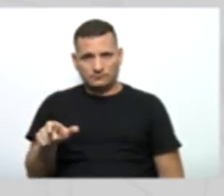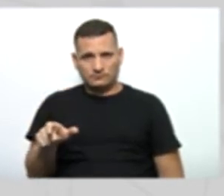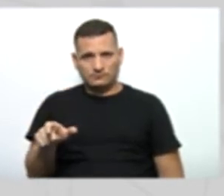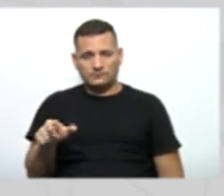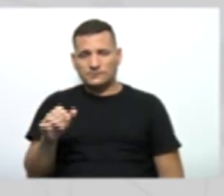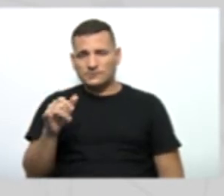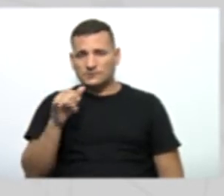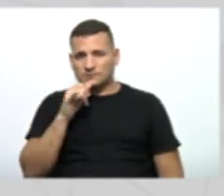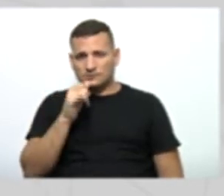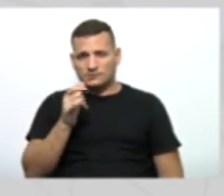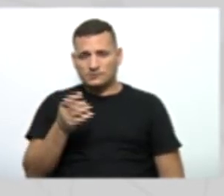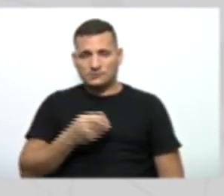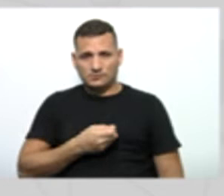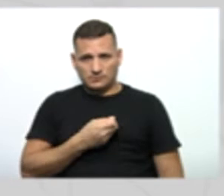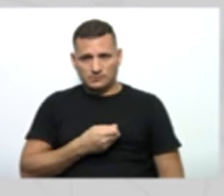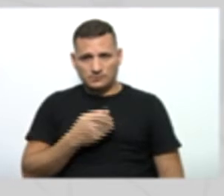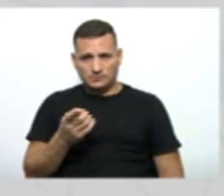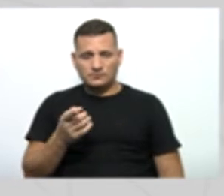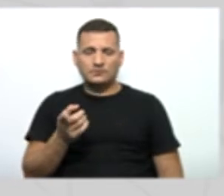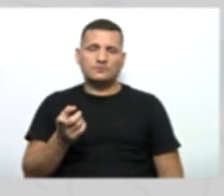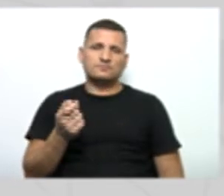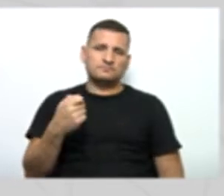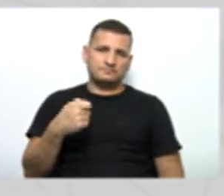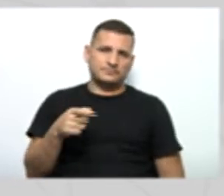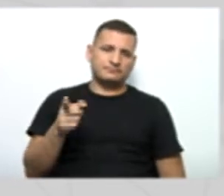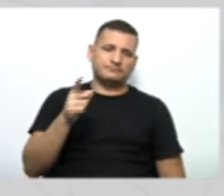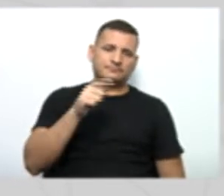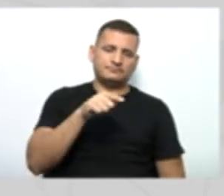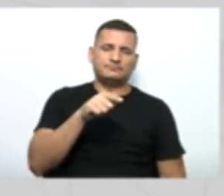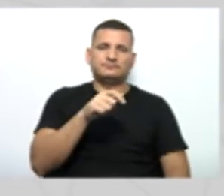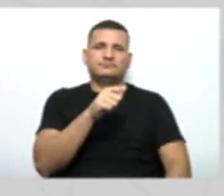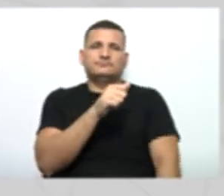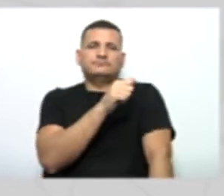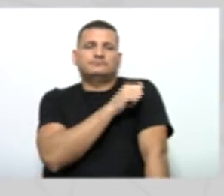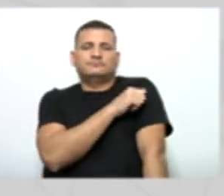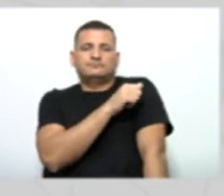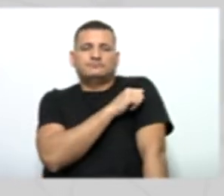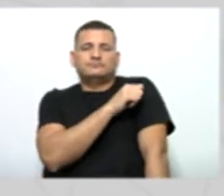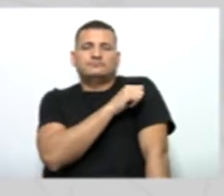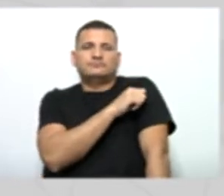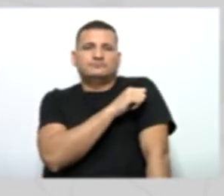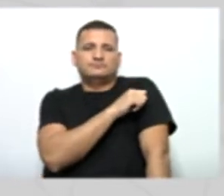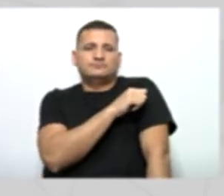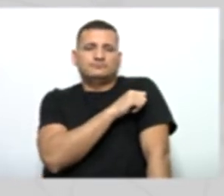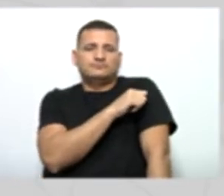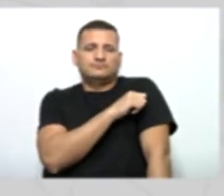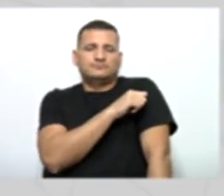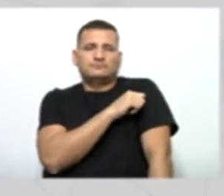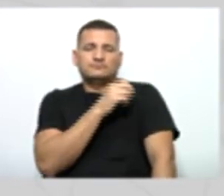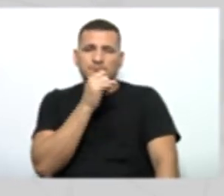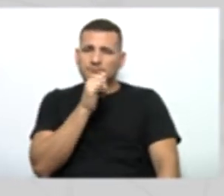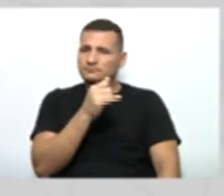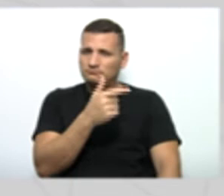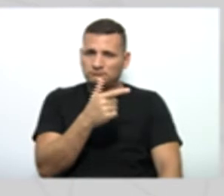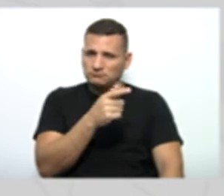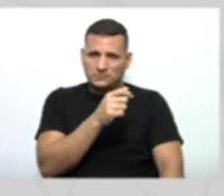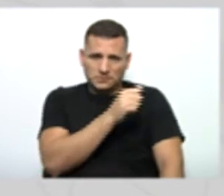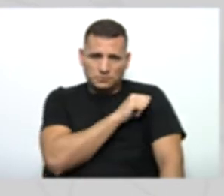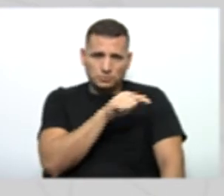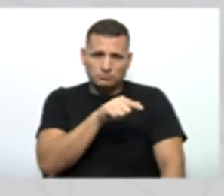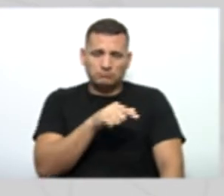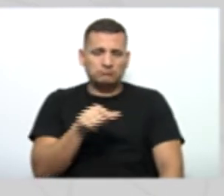vice-versa. Olha aí, ó. Teria necessidade de ter turma sem aluno? E